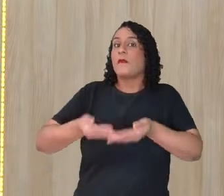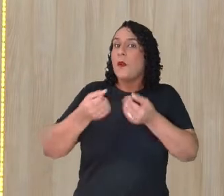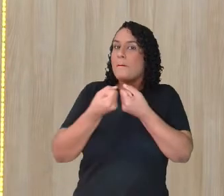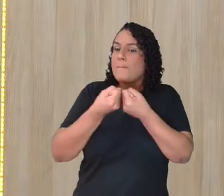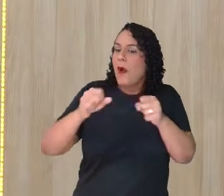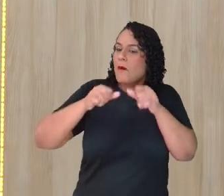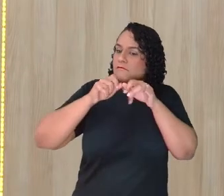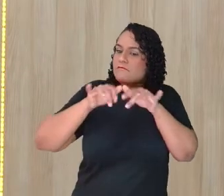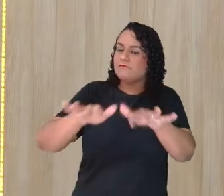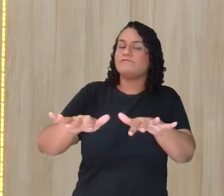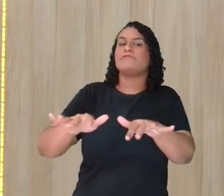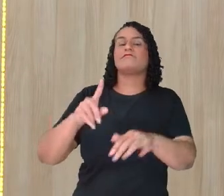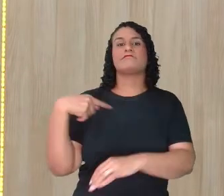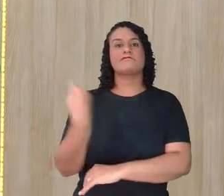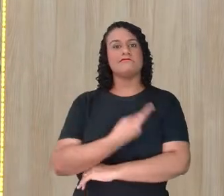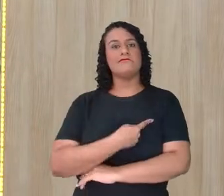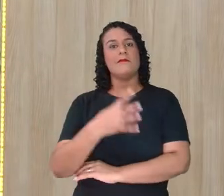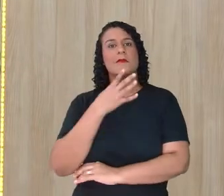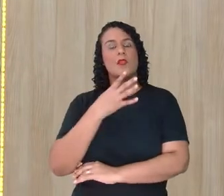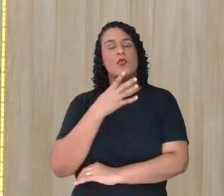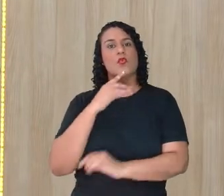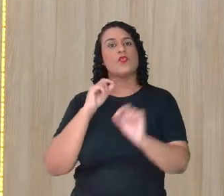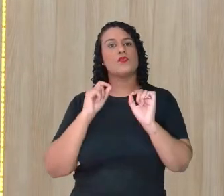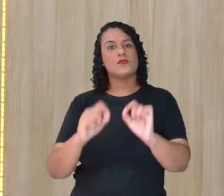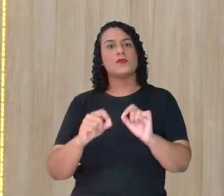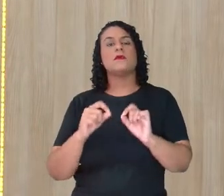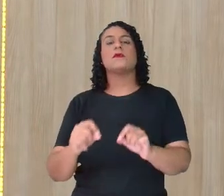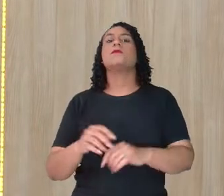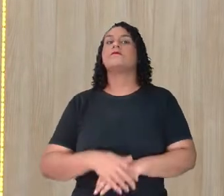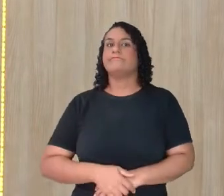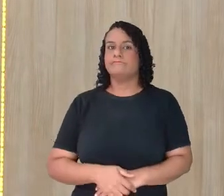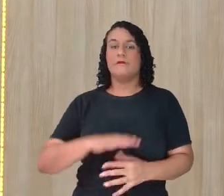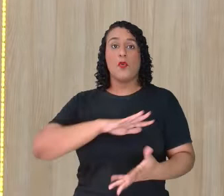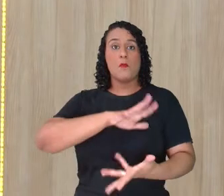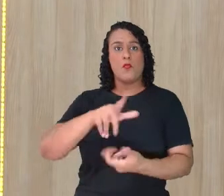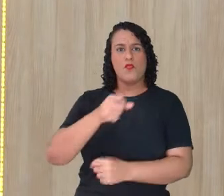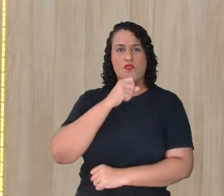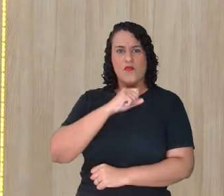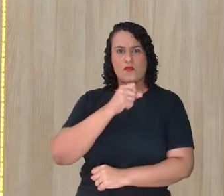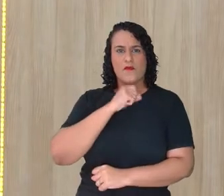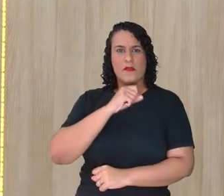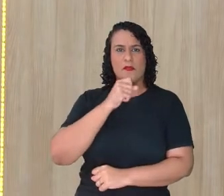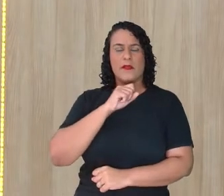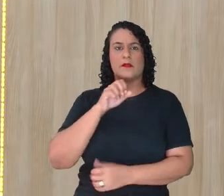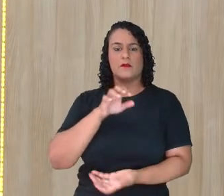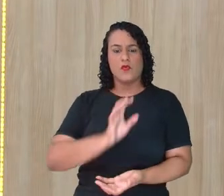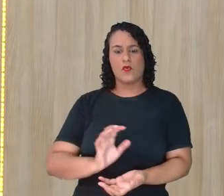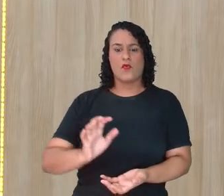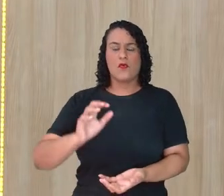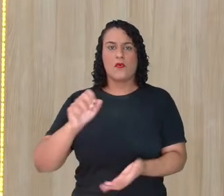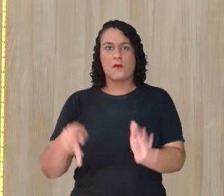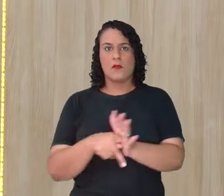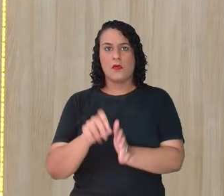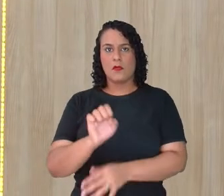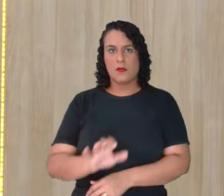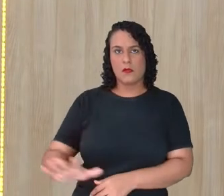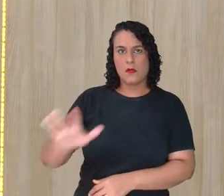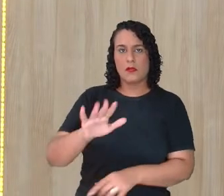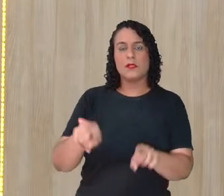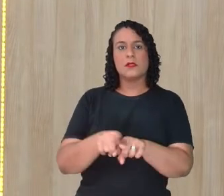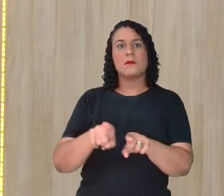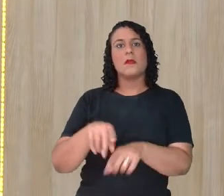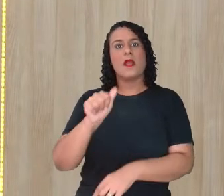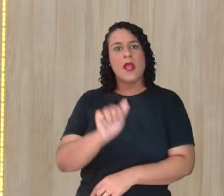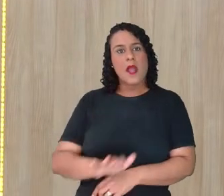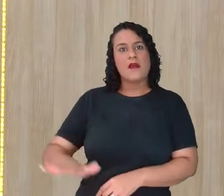gente conhecia o que se chama, né, de velho mundo ali, ó, continente europeu,